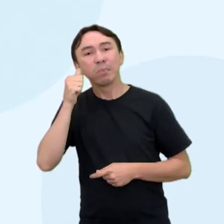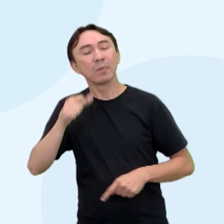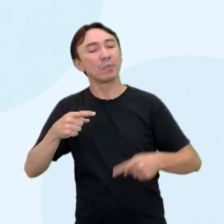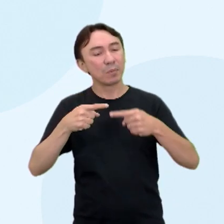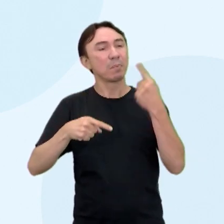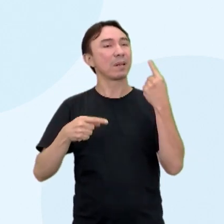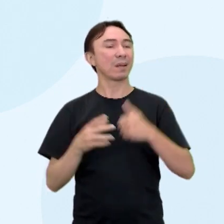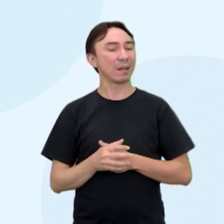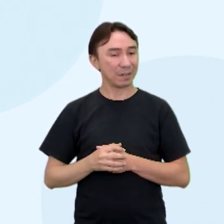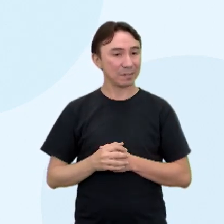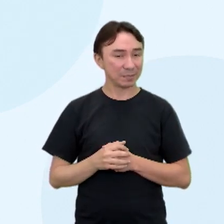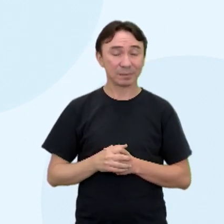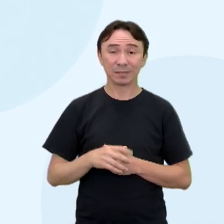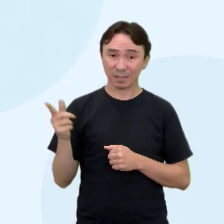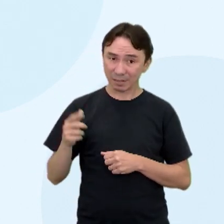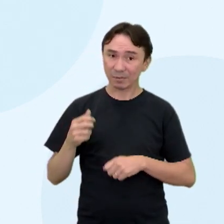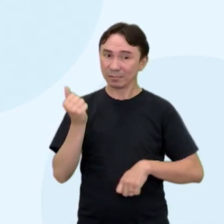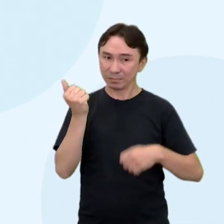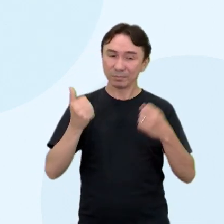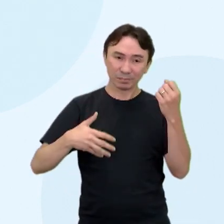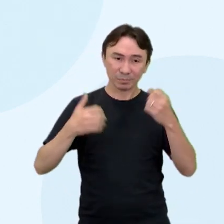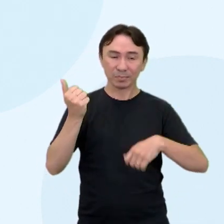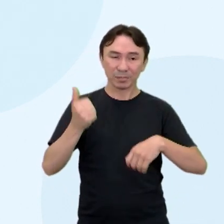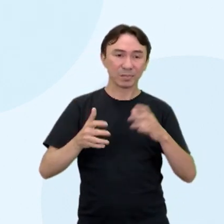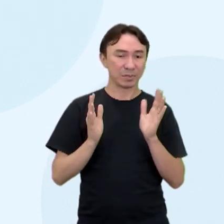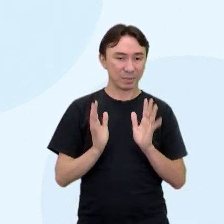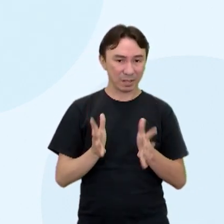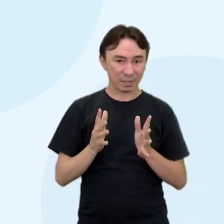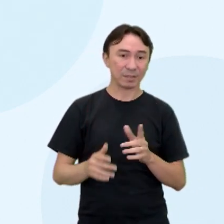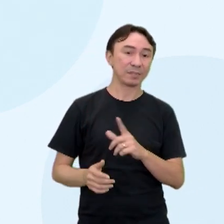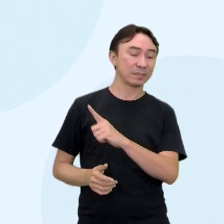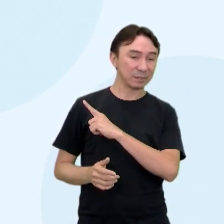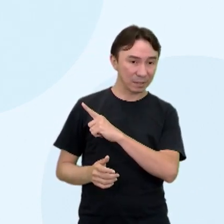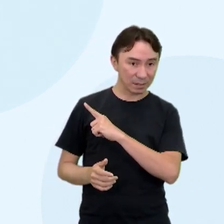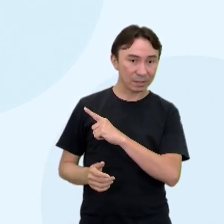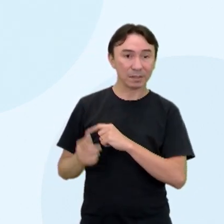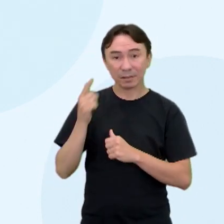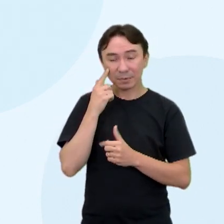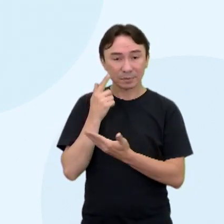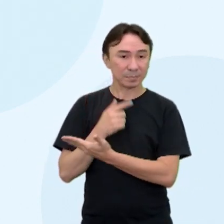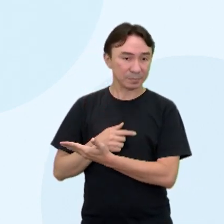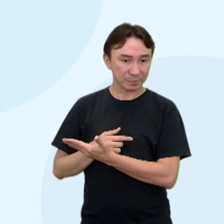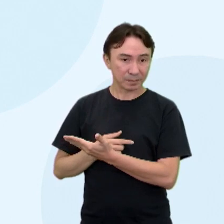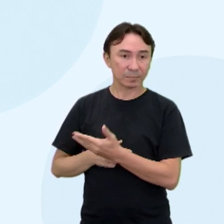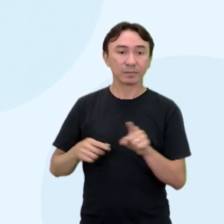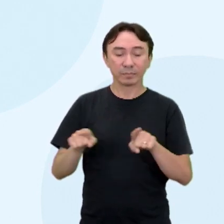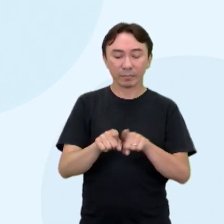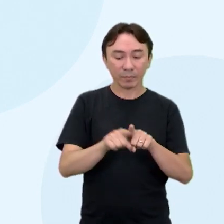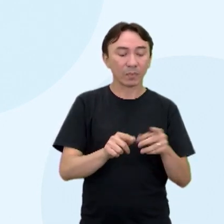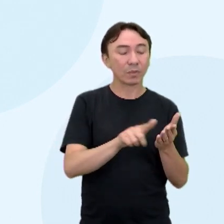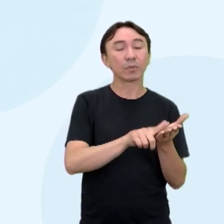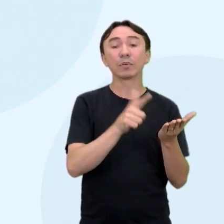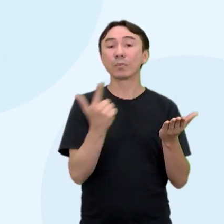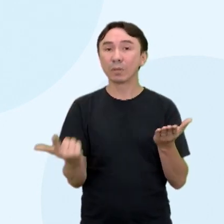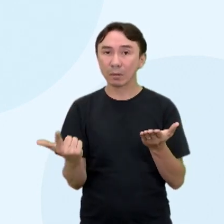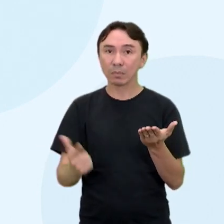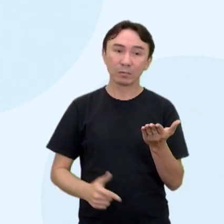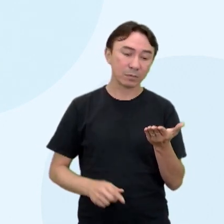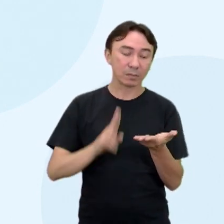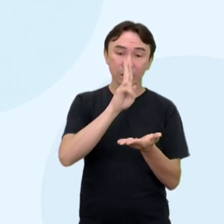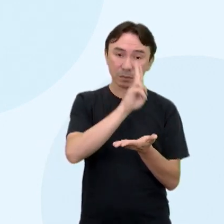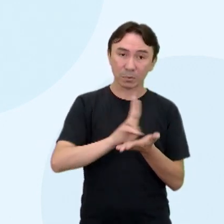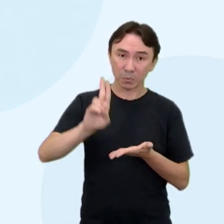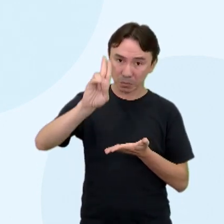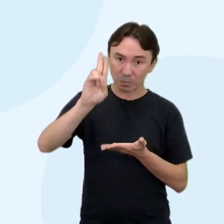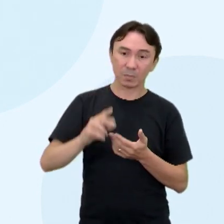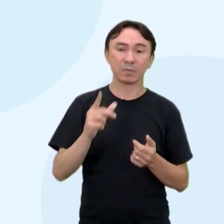Mara apresentou aqui. Nós trouxemos essa matéria do jornal da USP, tá? Só para vocês saberem. Então, tem um link no material,